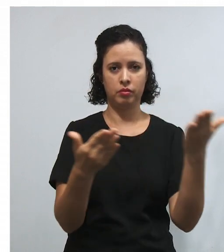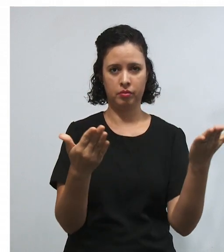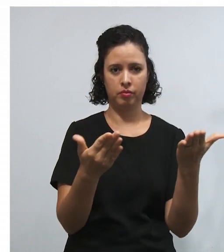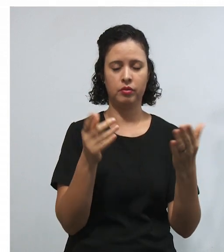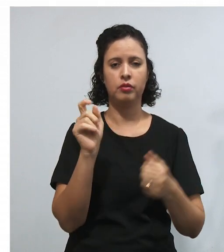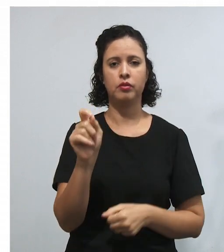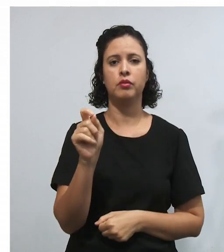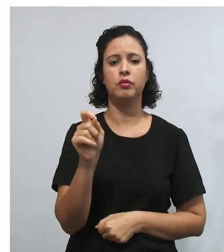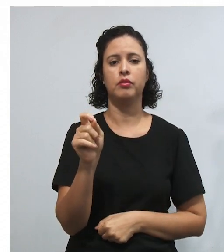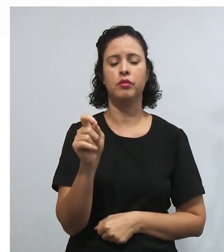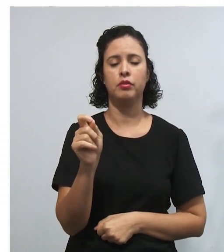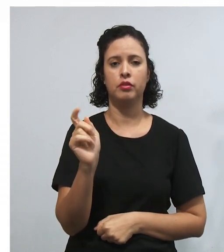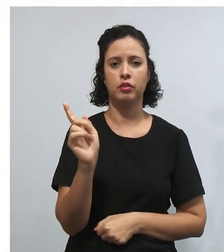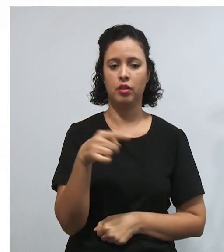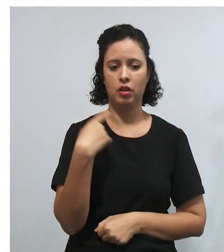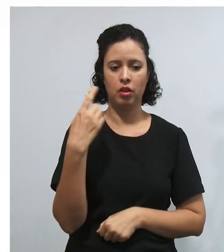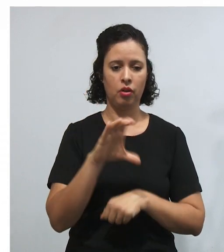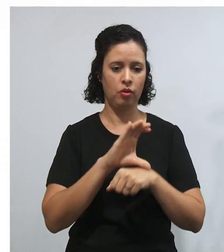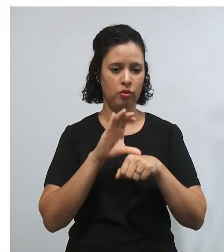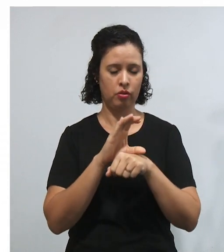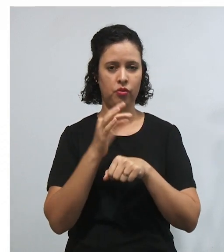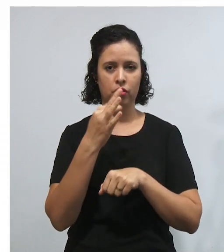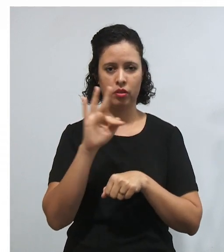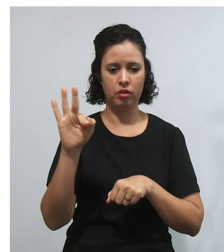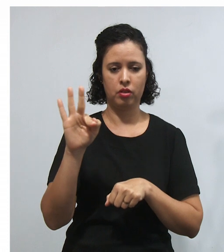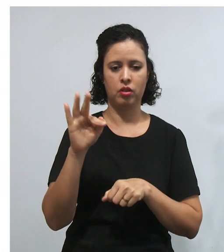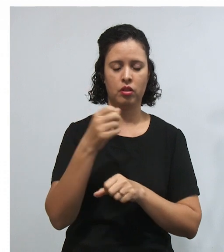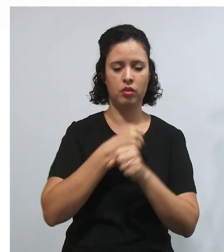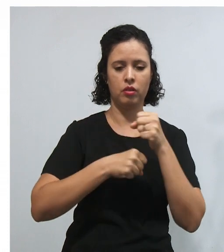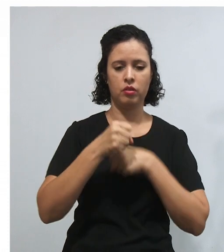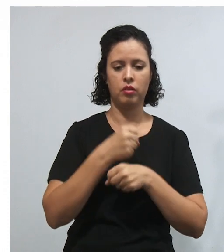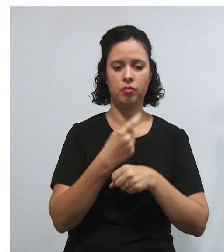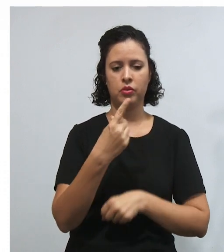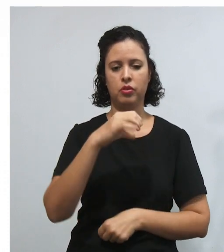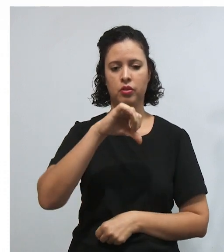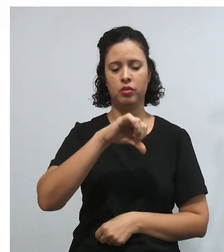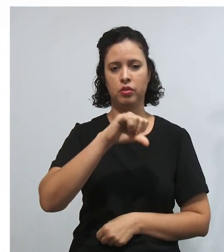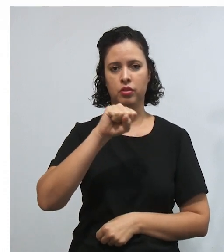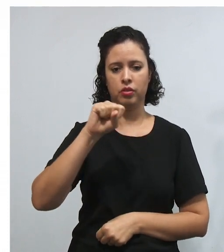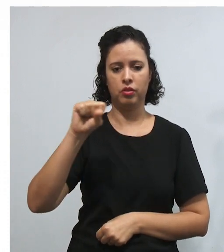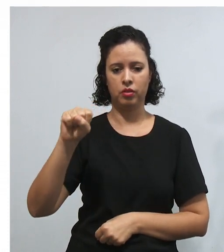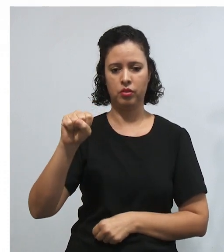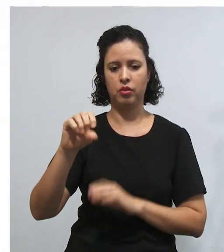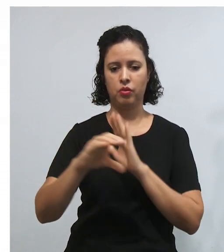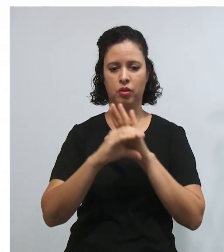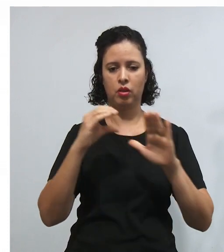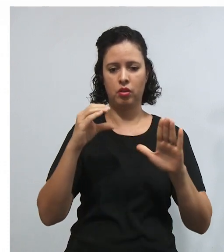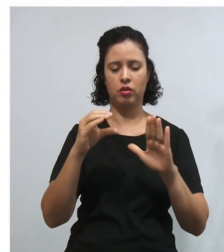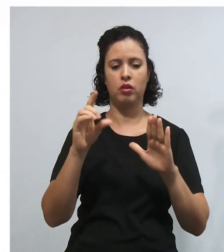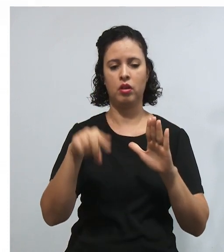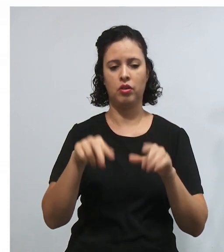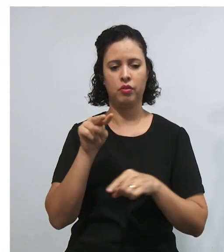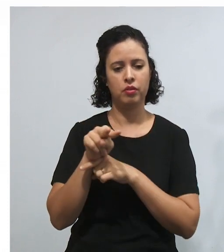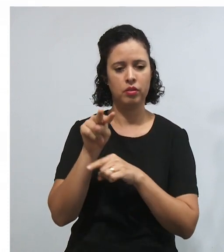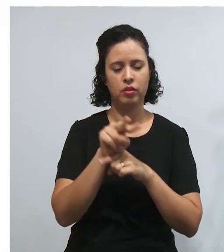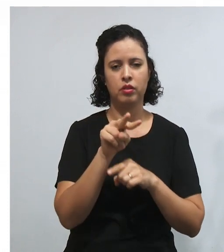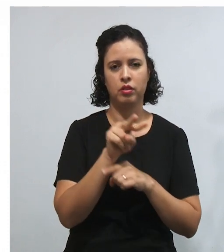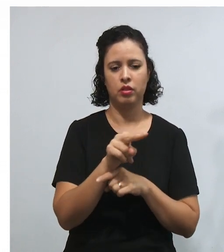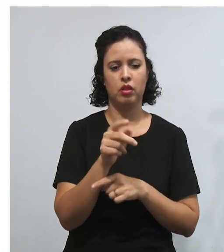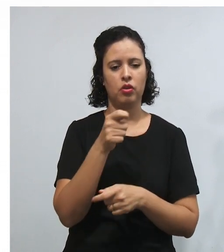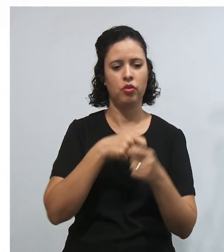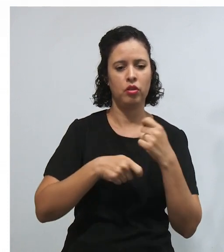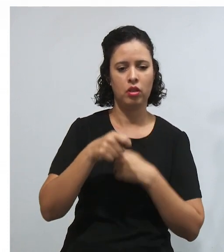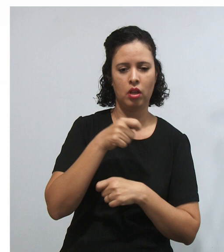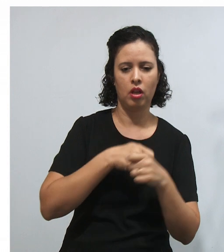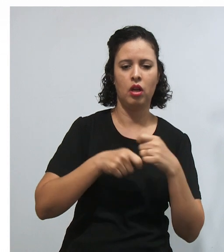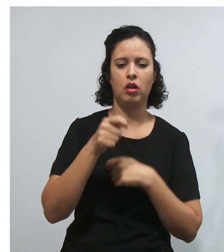seguinte, que na nossa Constituição Federal de 88, lá no capítulo concernente à fiscalização contábil,